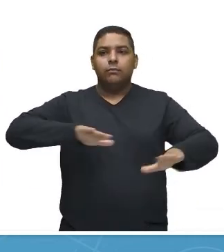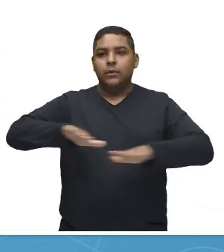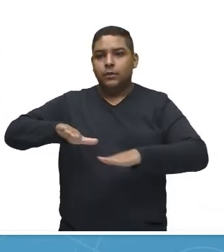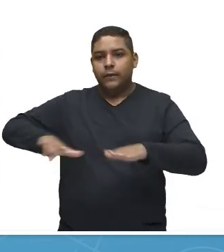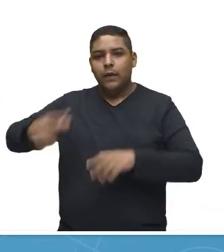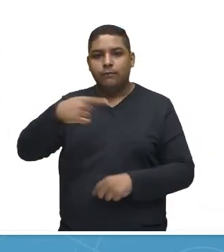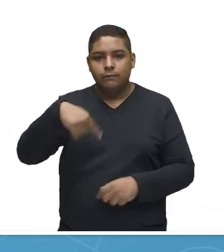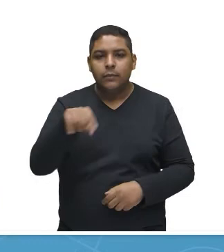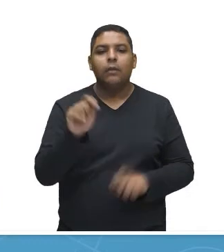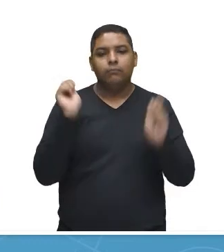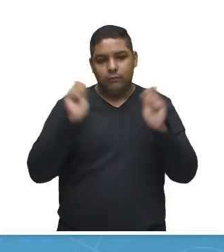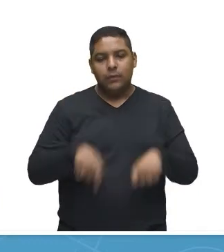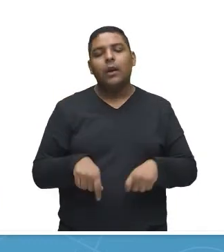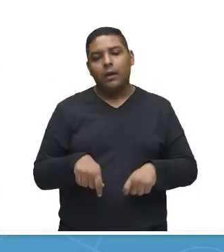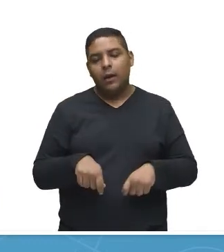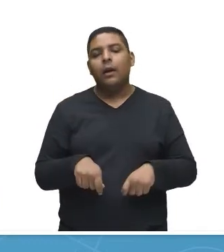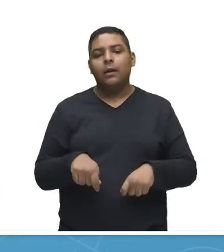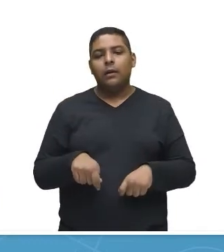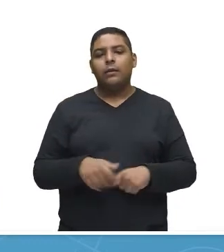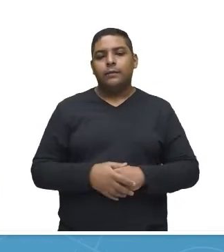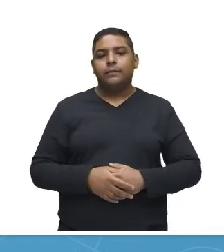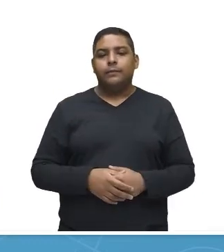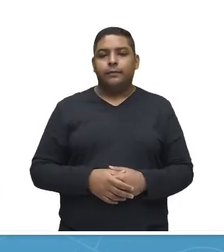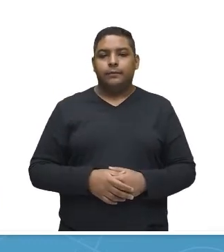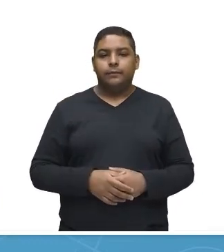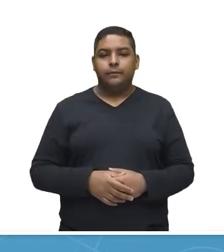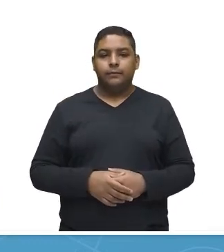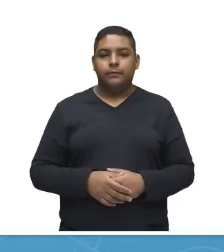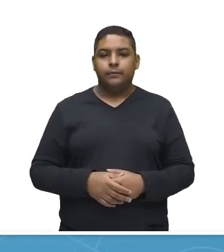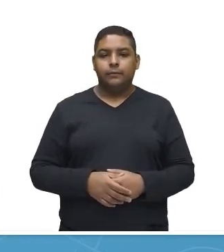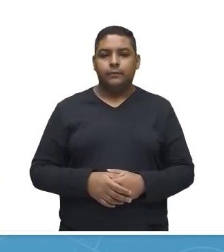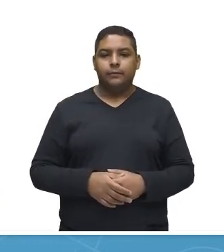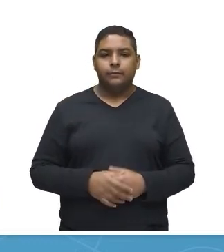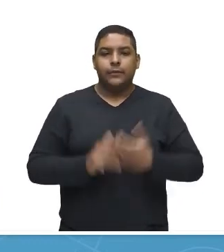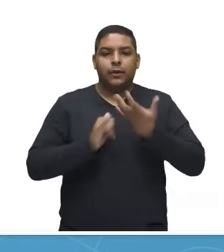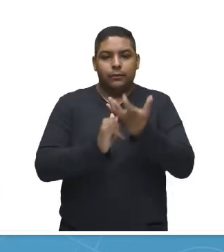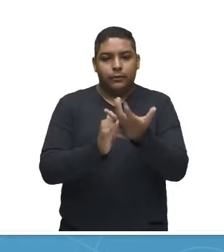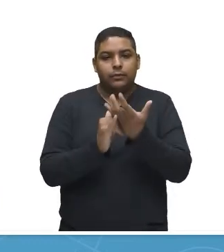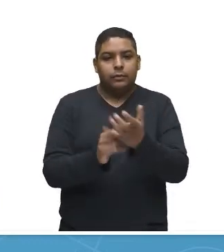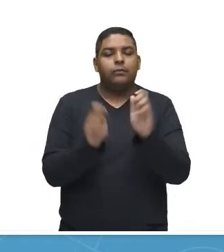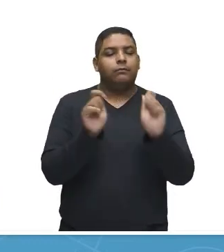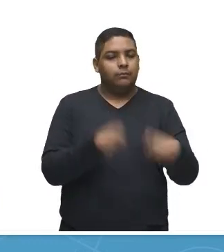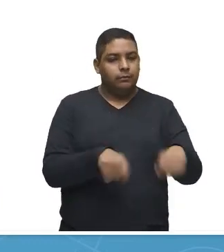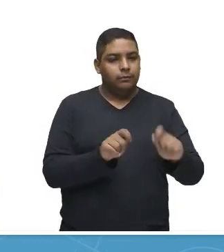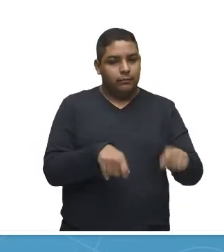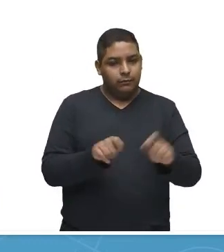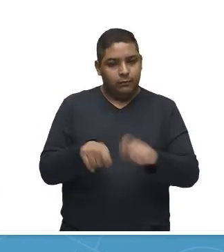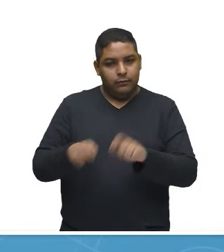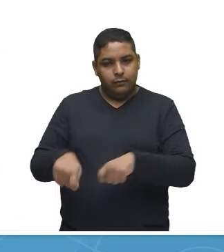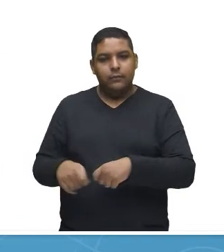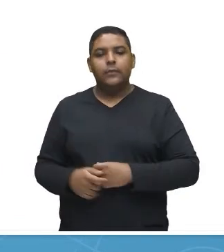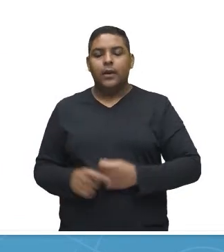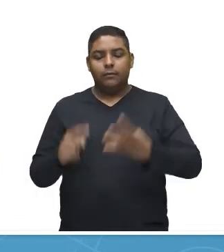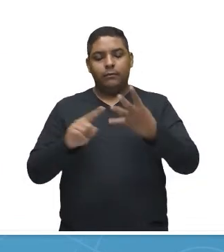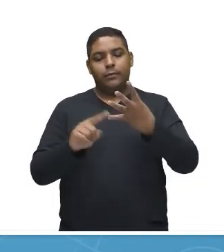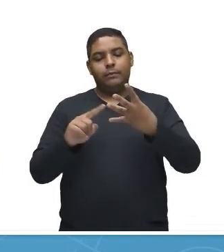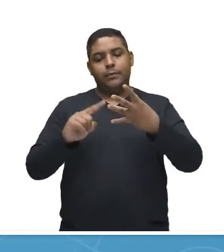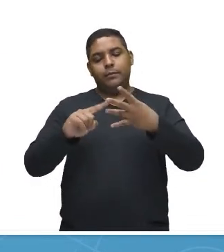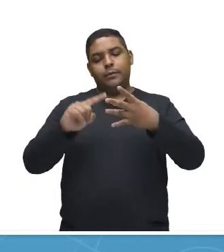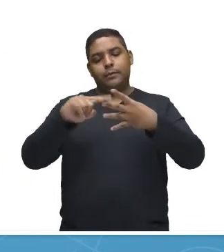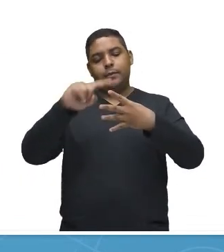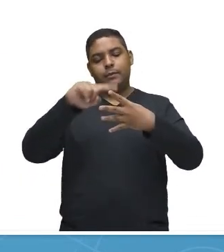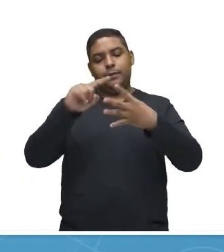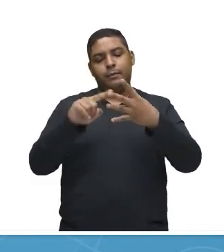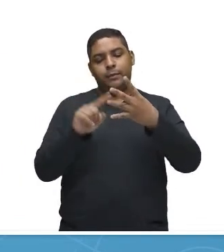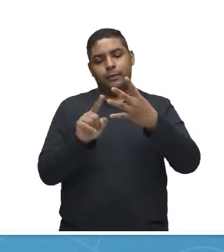fizer, mais gasto calórico você terá, tá? Então, essa pirâmide é só uma indicação das atividades e